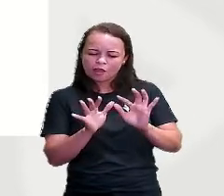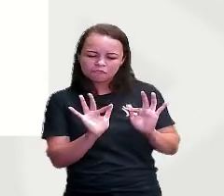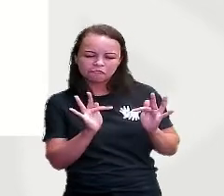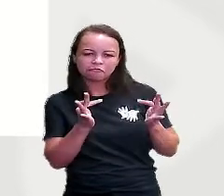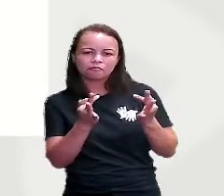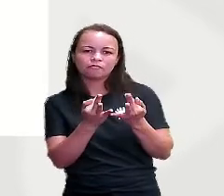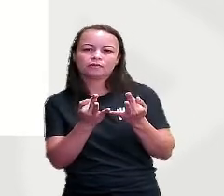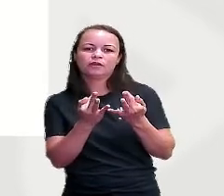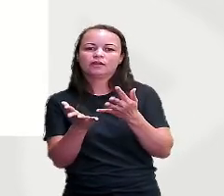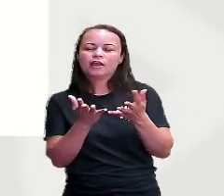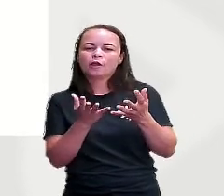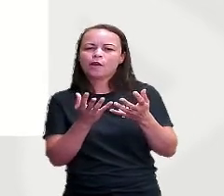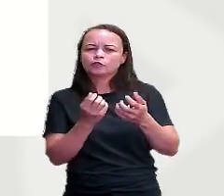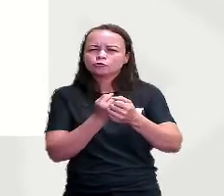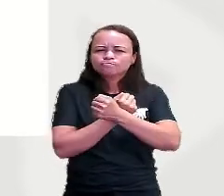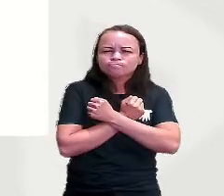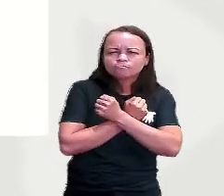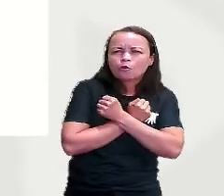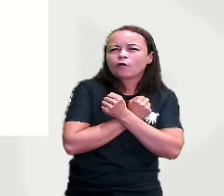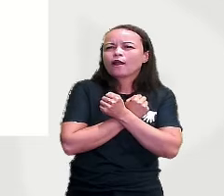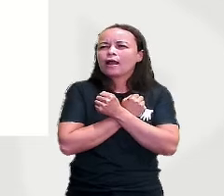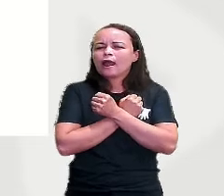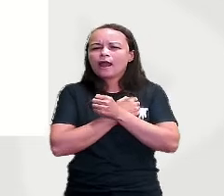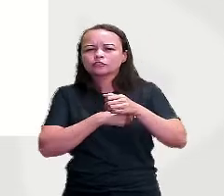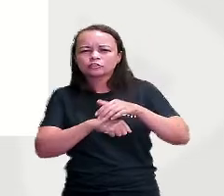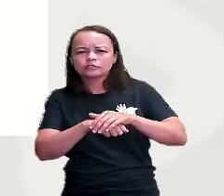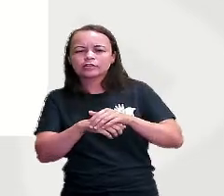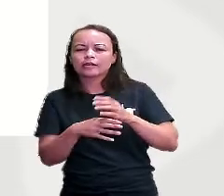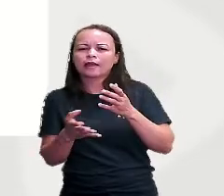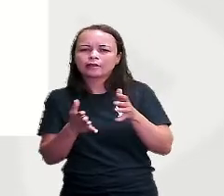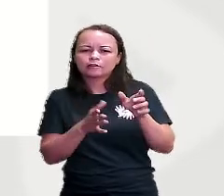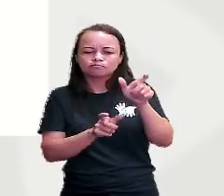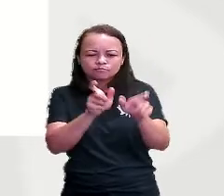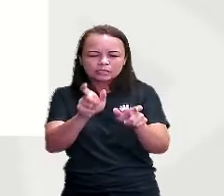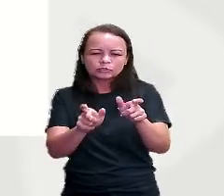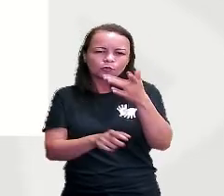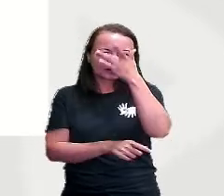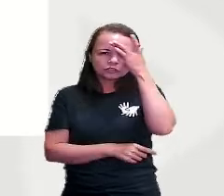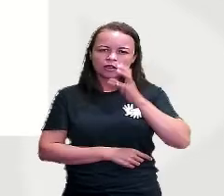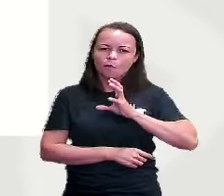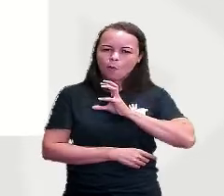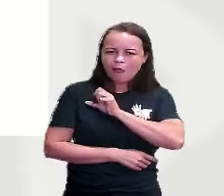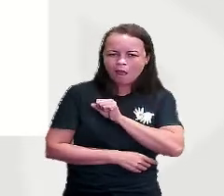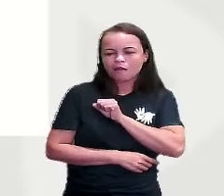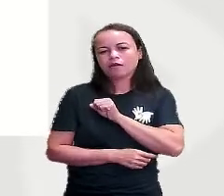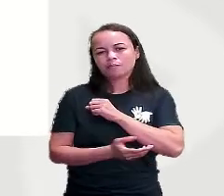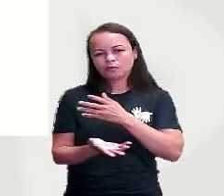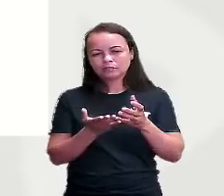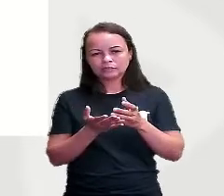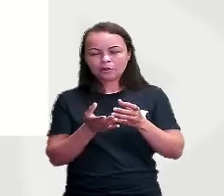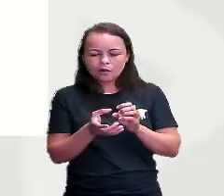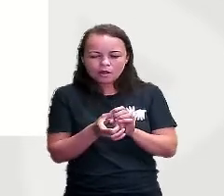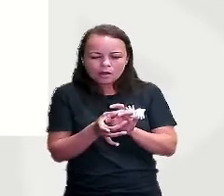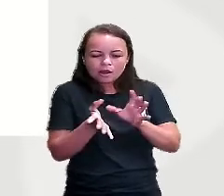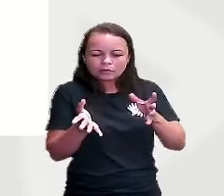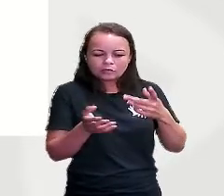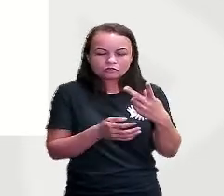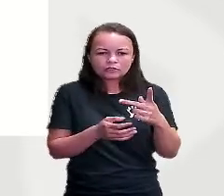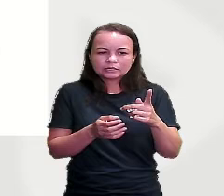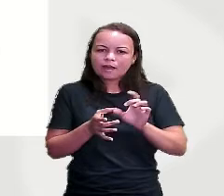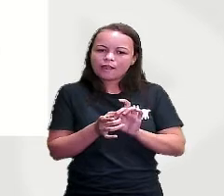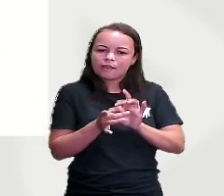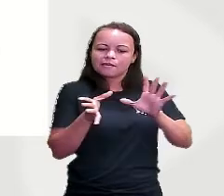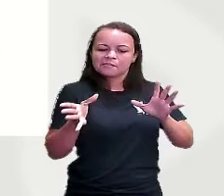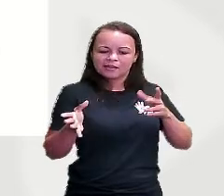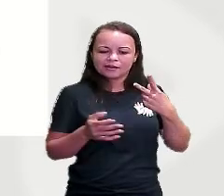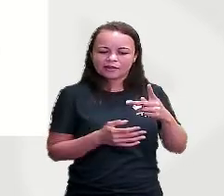ato de eu tocar, de eu abraçar alguém que eu amo, chegar próximo, ter um toque, você já está ajudando a liberar ocitocina.